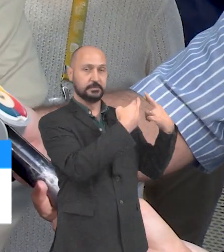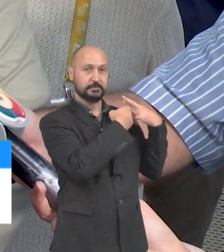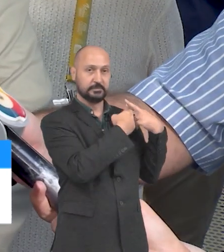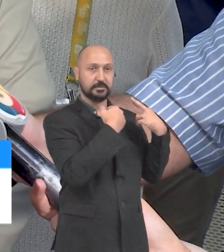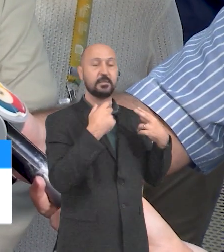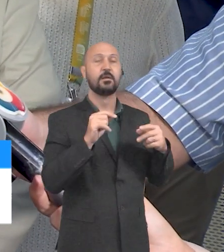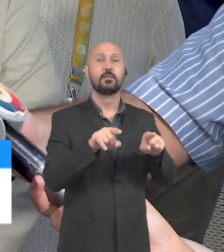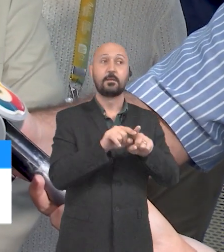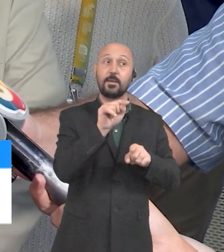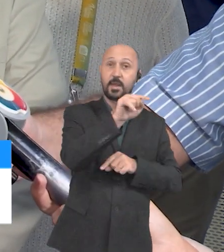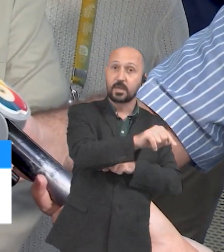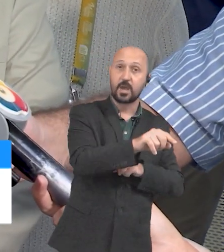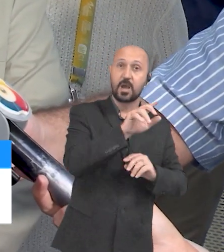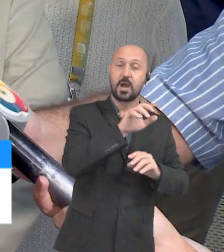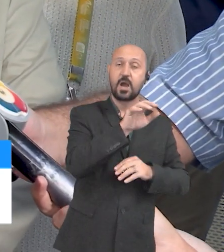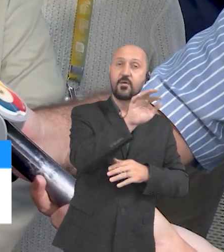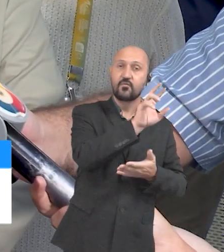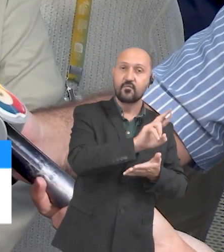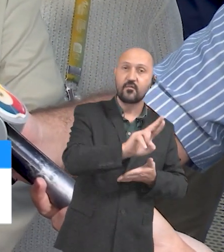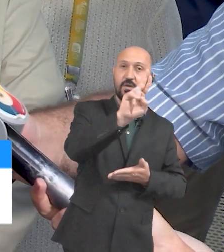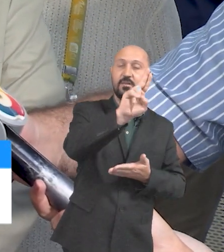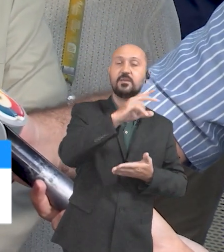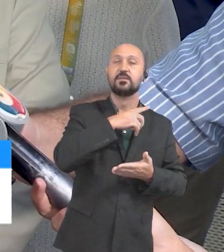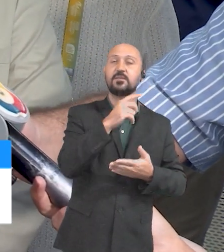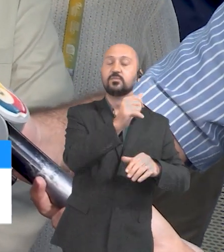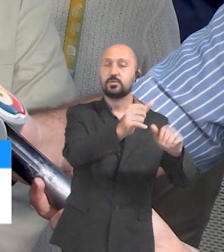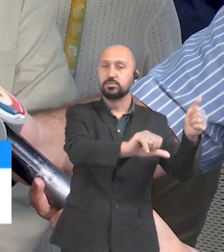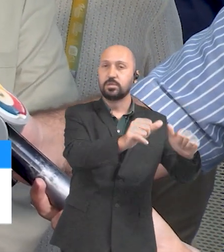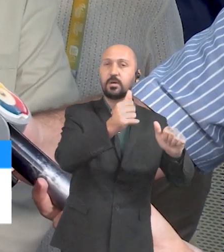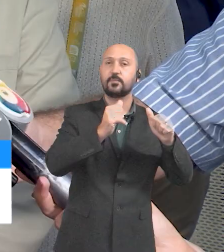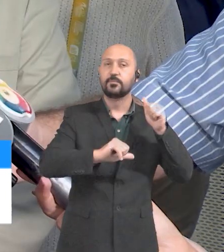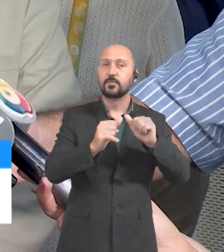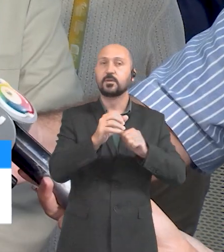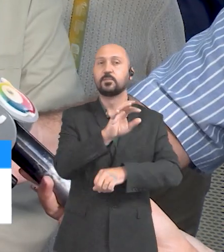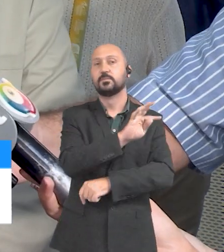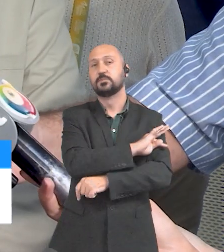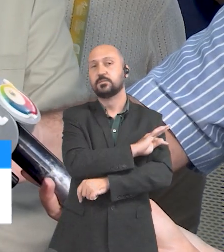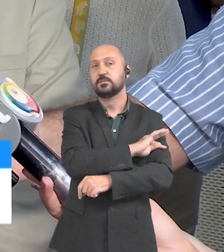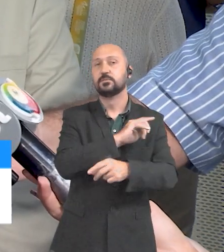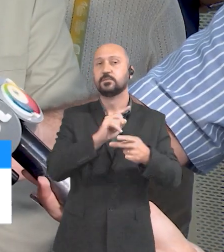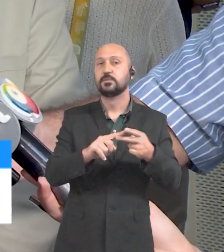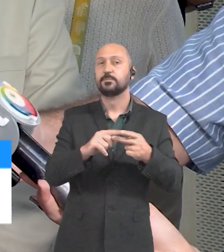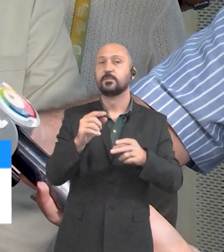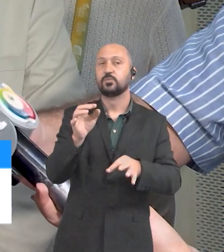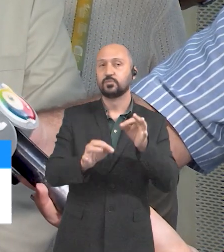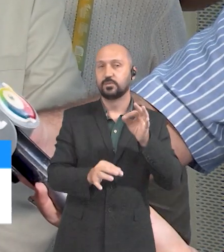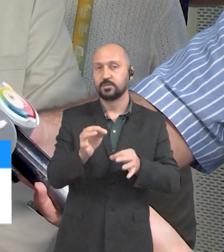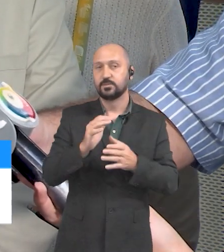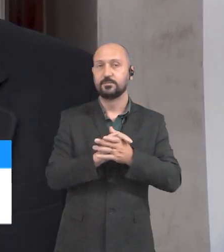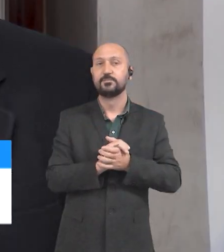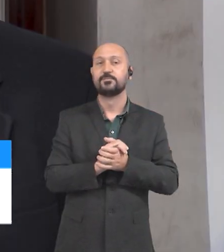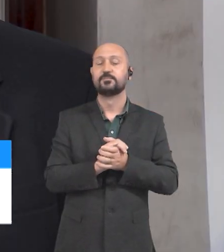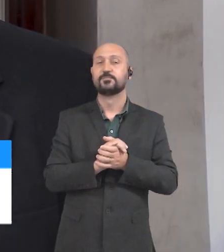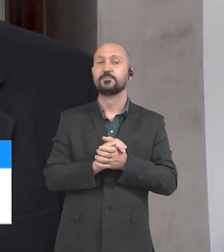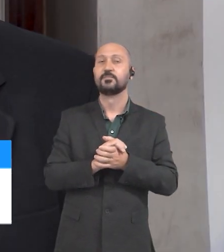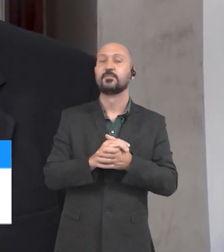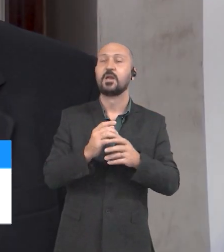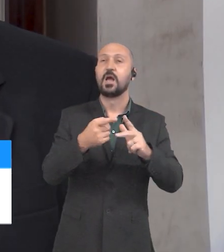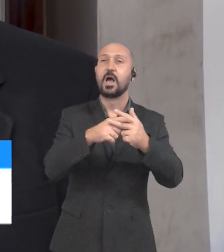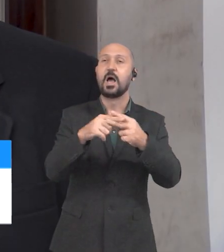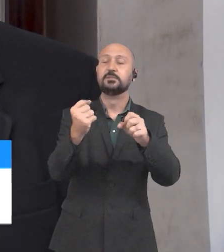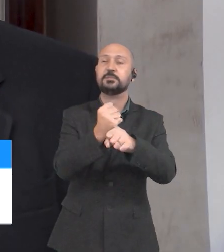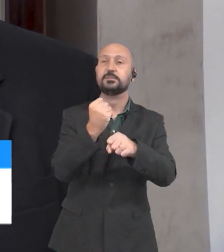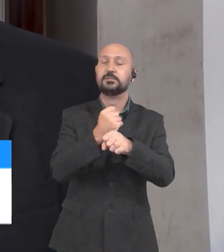para concessão, quanto a universidade, tenha as suas análises tanto pelo meio técnico quanto pelo meio jurídico. A reforma do